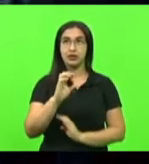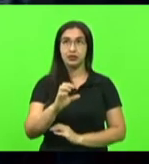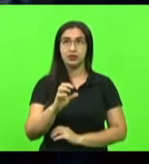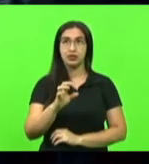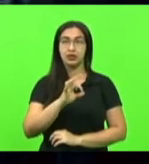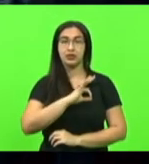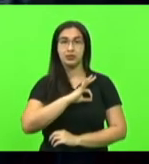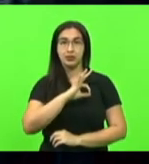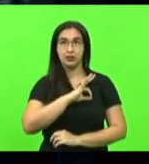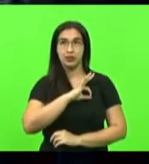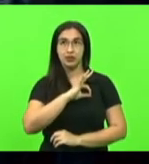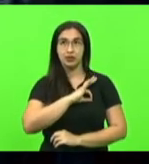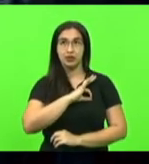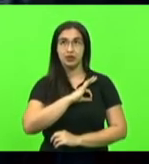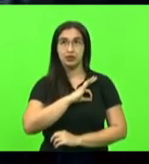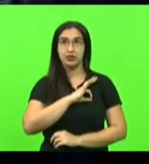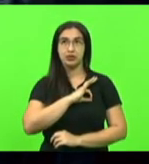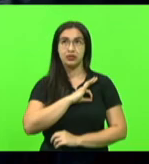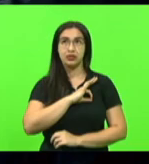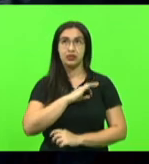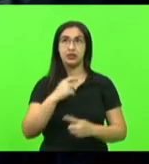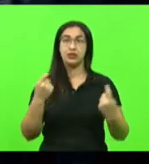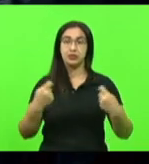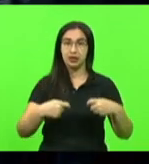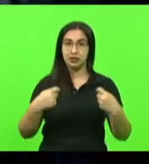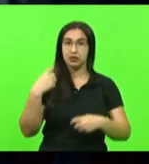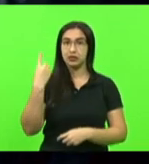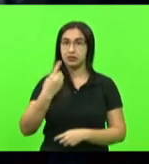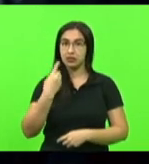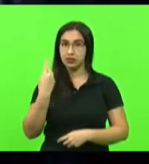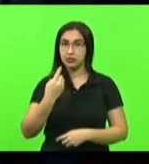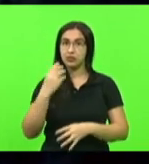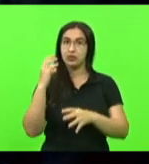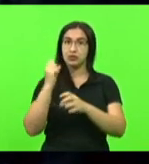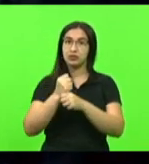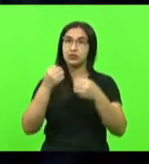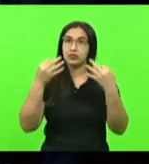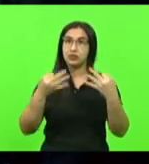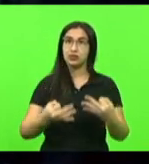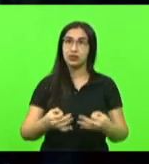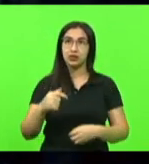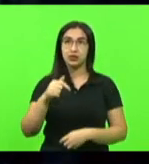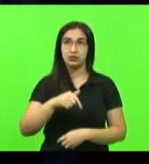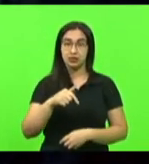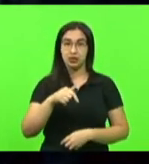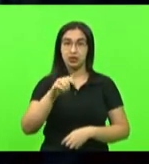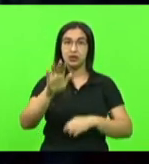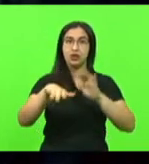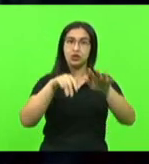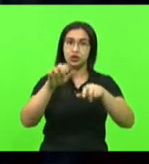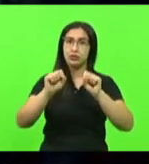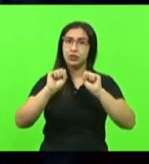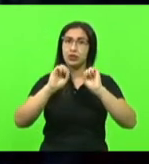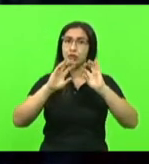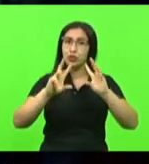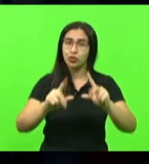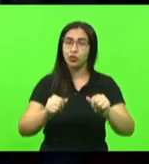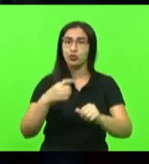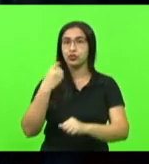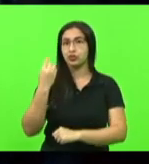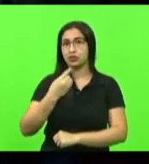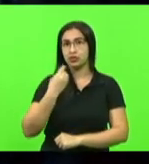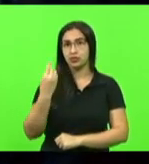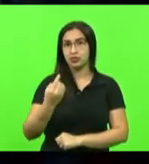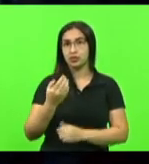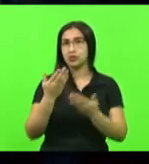Penal e precisa ter coro qualificado aqui no plenário. Então, fica um chamamento aqui para todos os colegas que